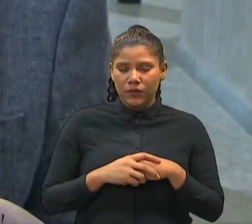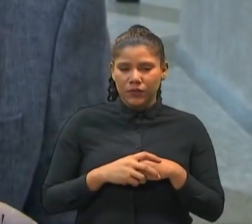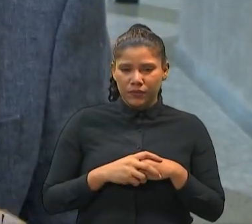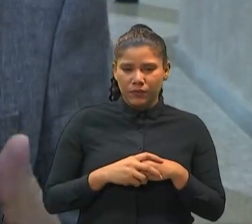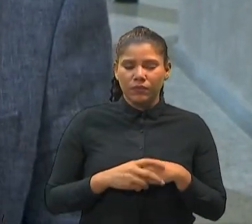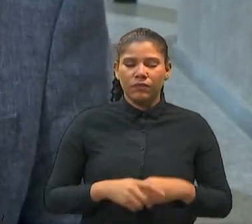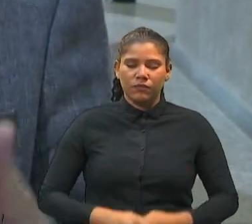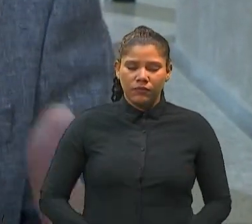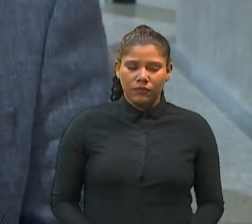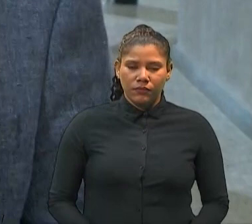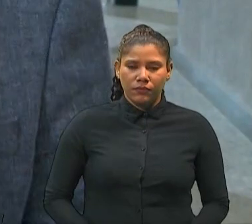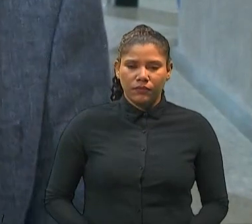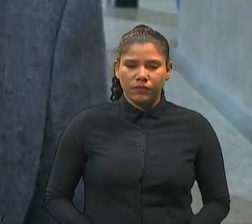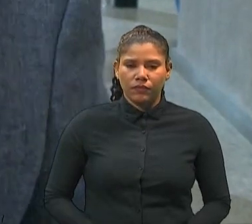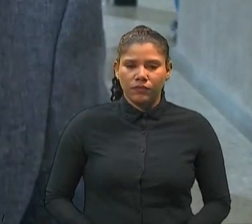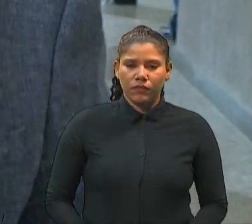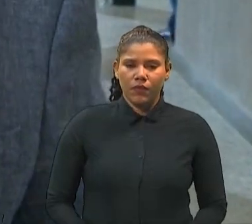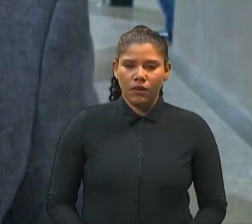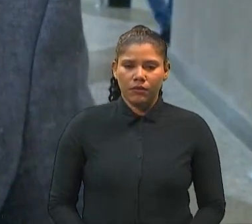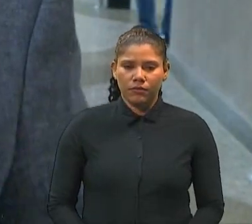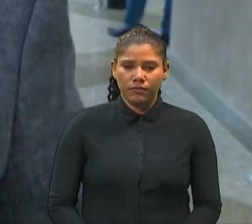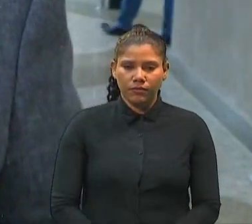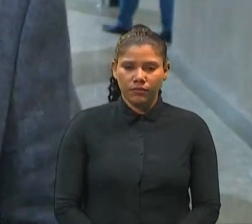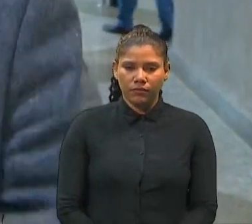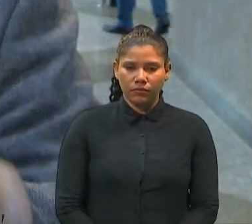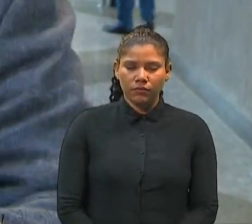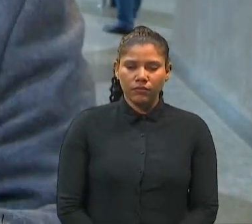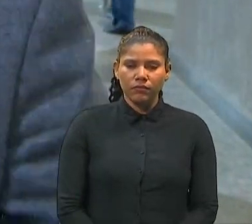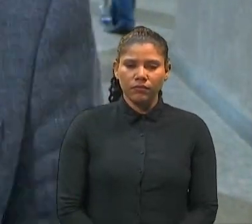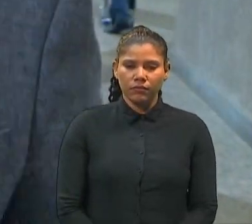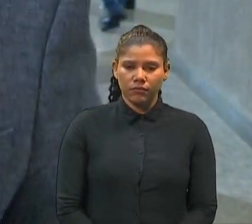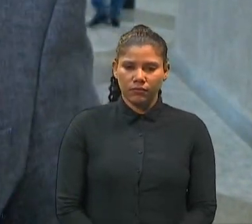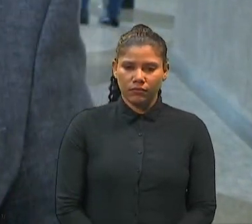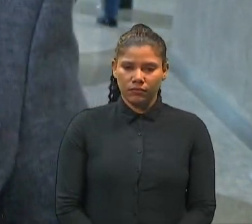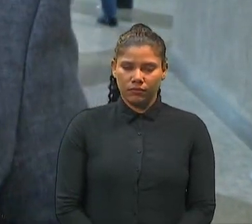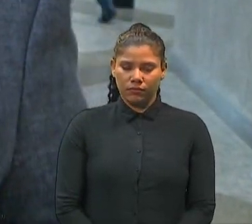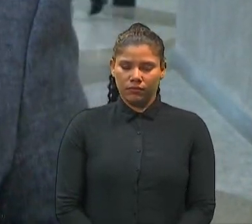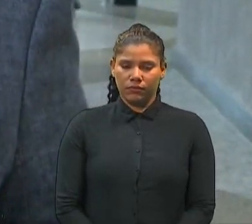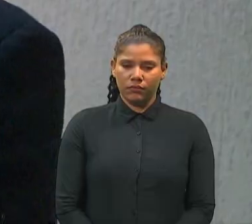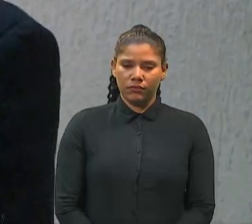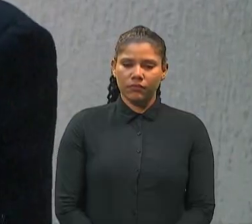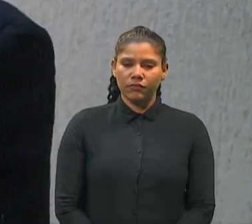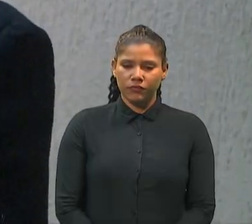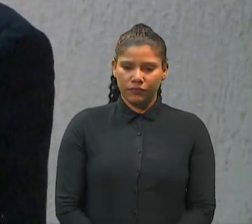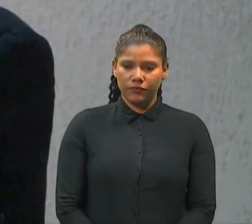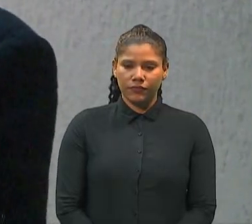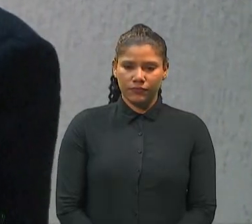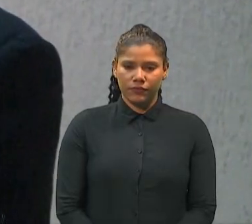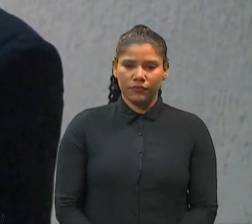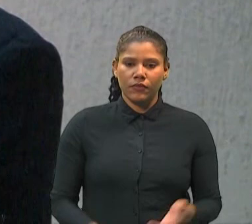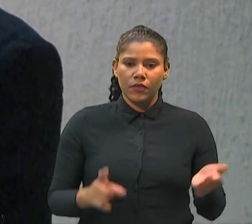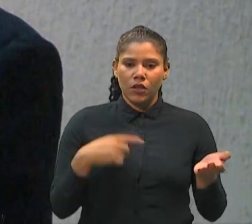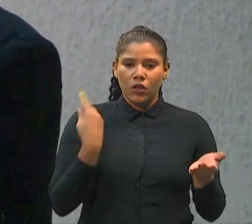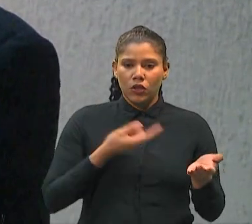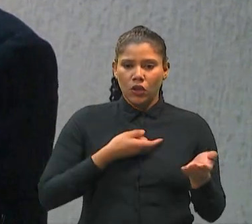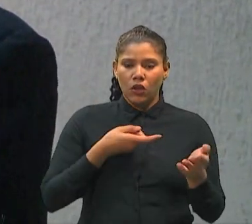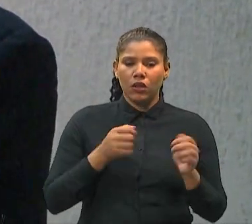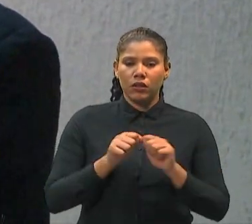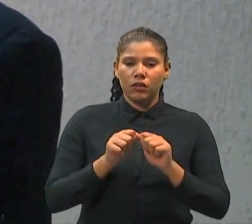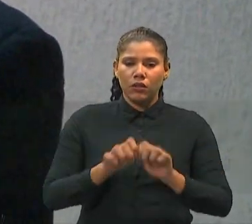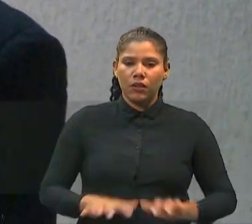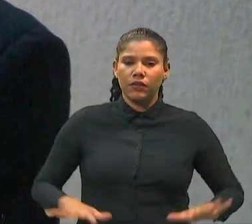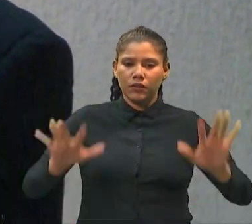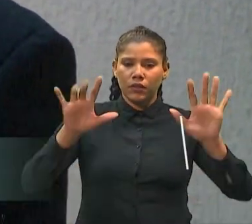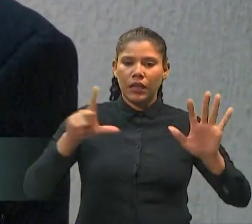quantidade de geração que tá sendo posto e na aquela área de conceção nós da Universidade Federal do Ceará temos desenvolvido